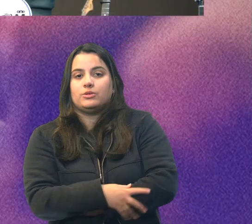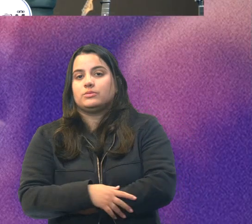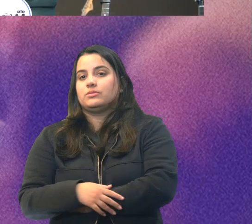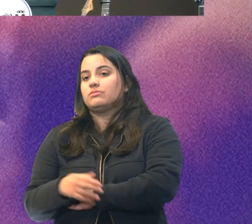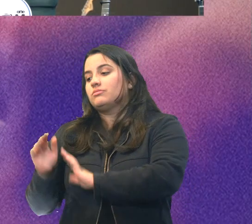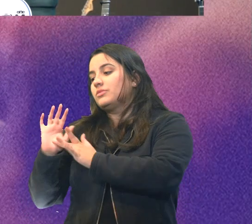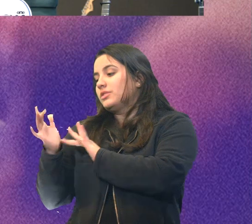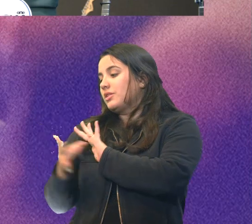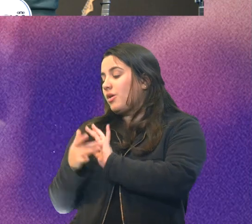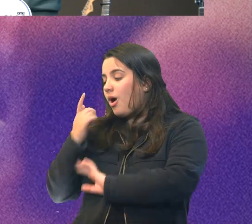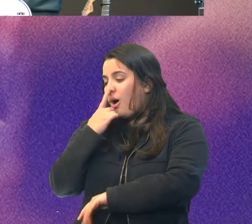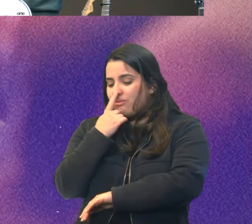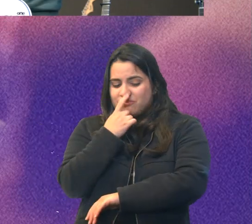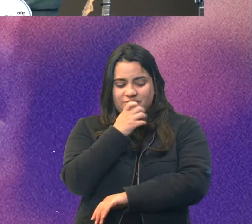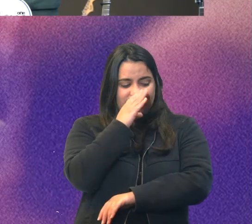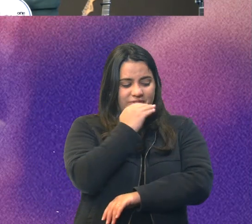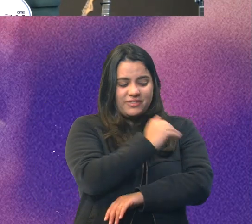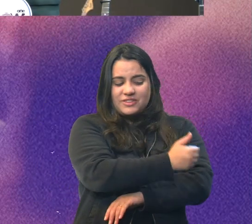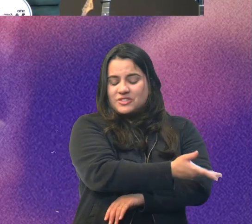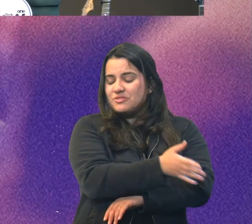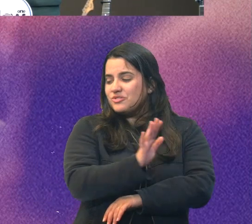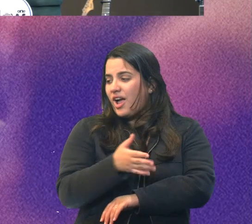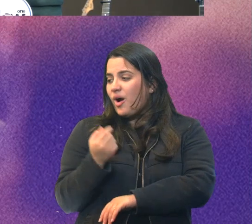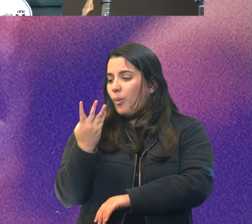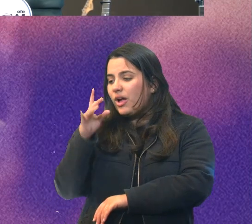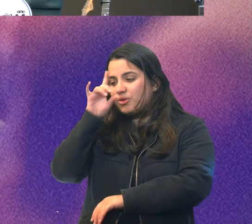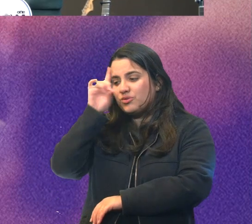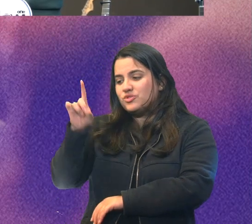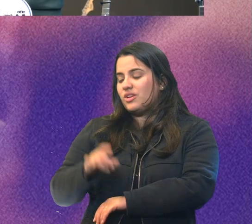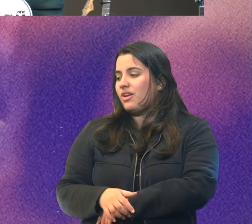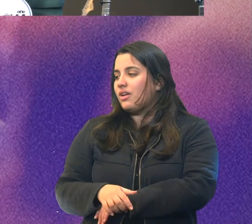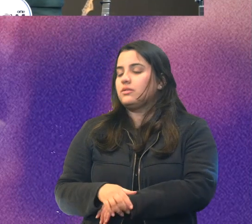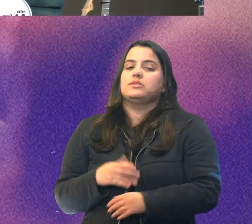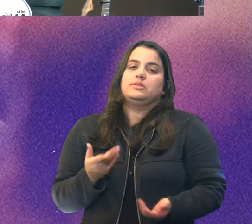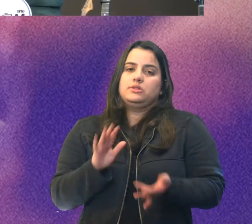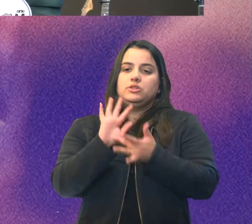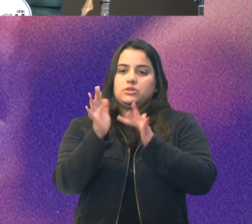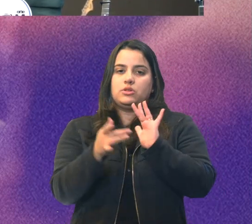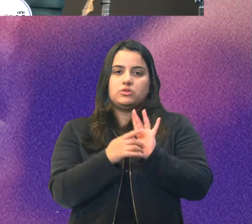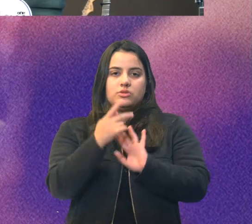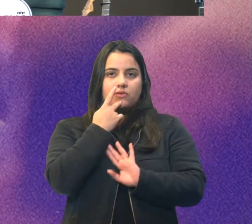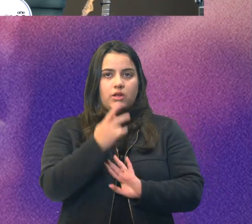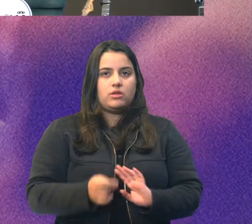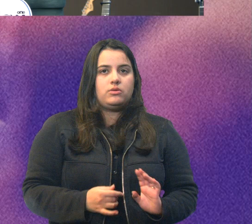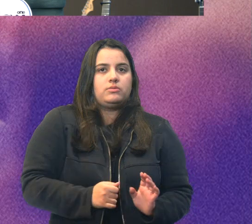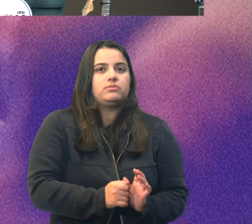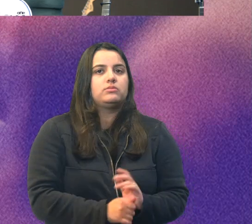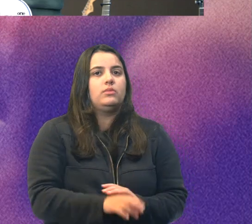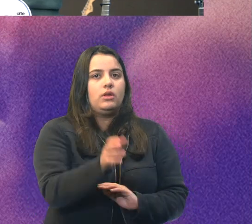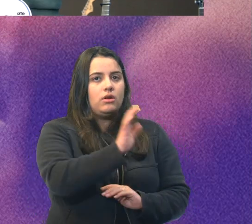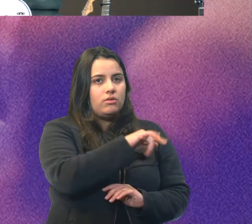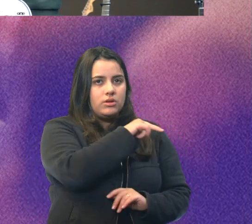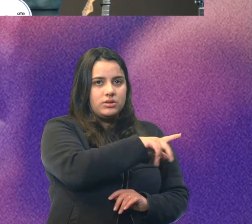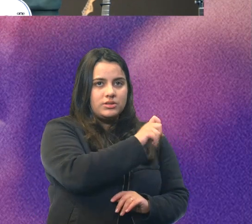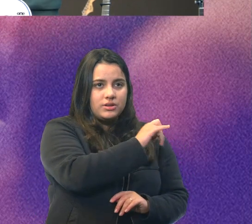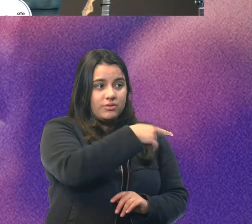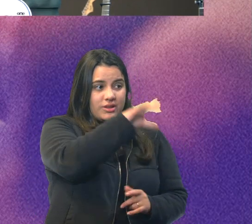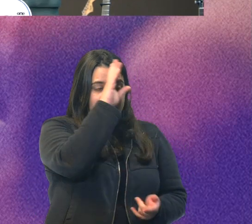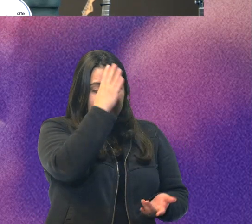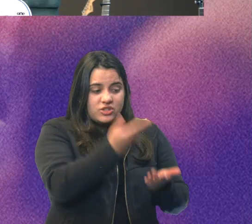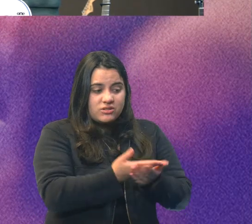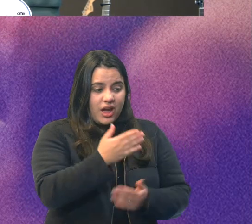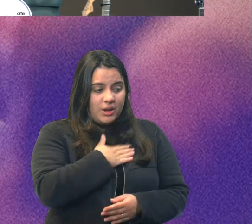já cheira mal, pois está ali há 4 dias. Jesus lhe disse, não falei que se você crer, verá a glória